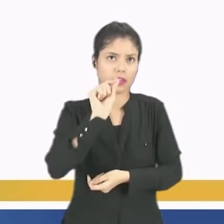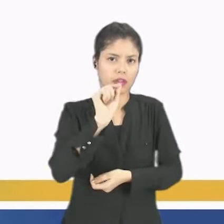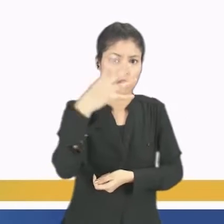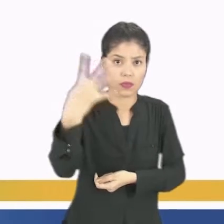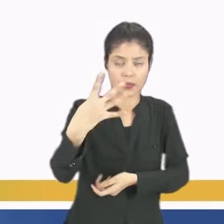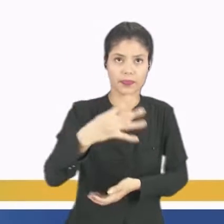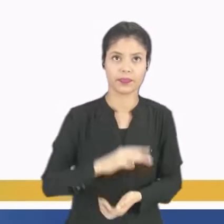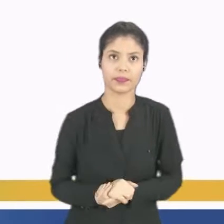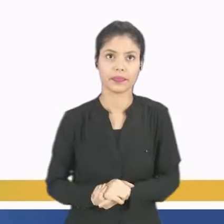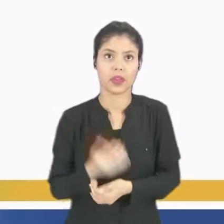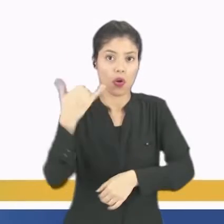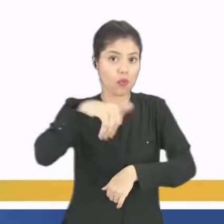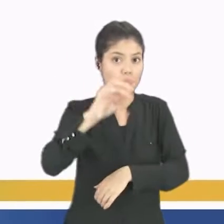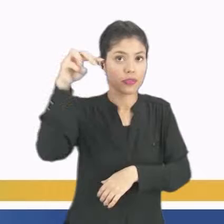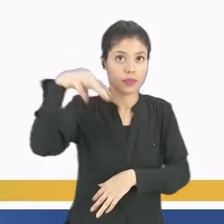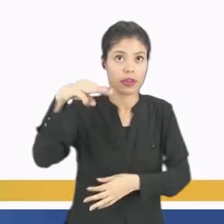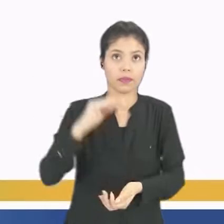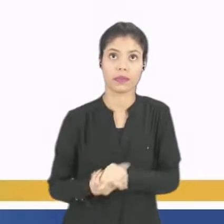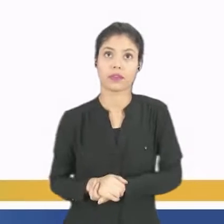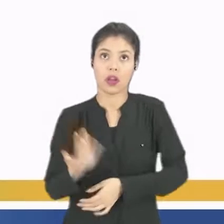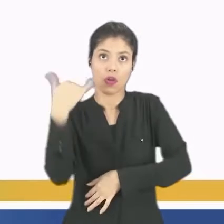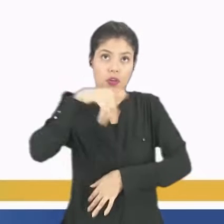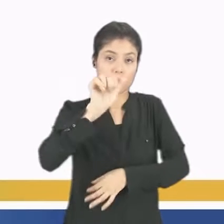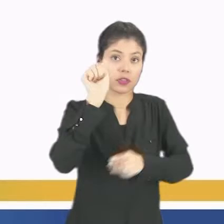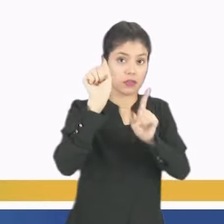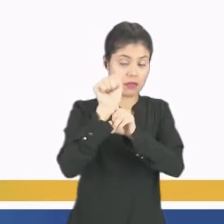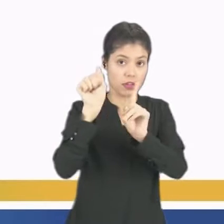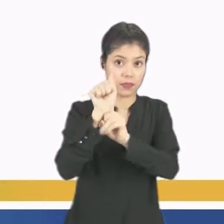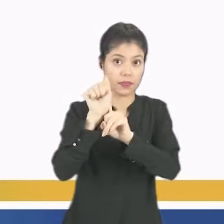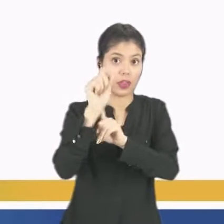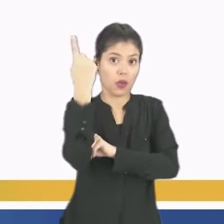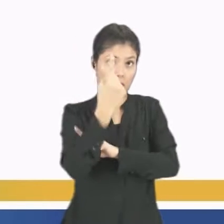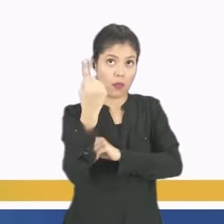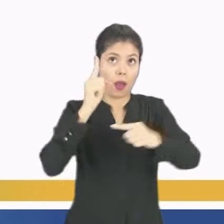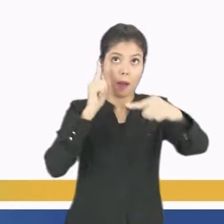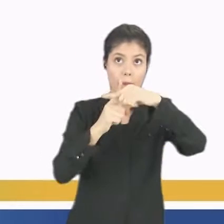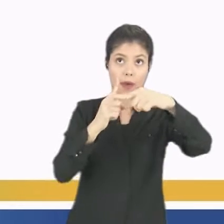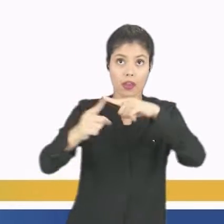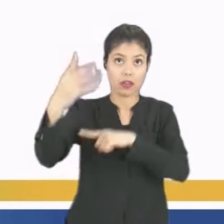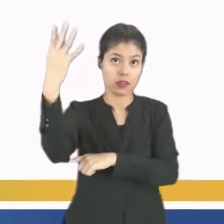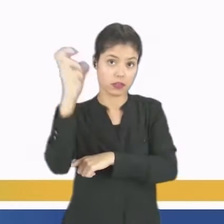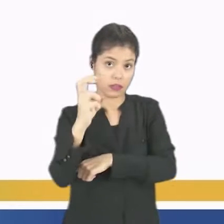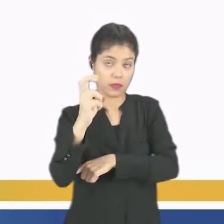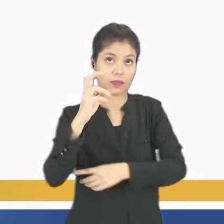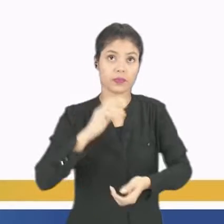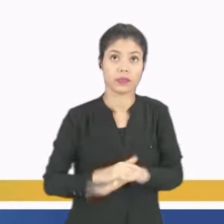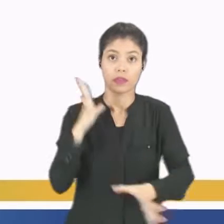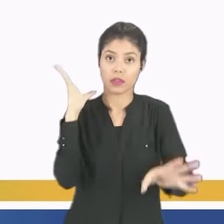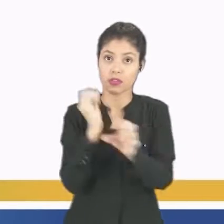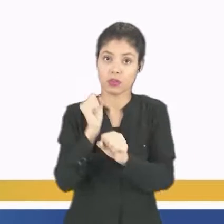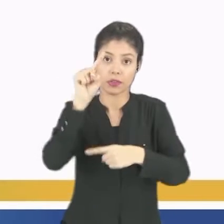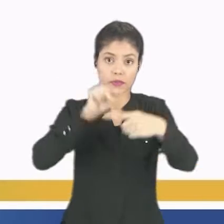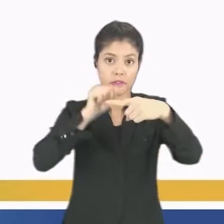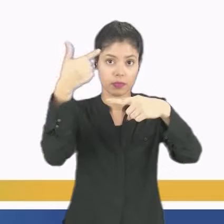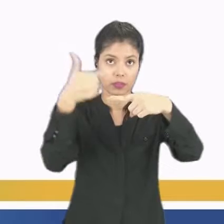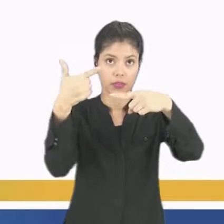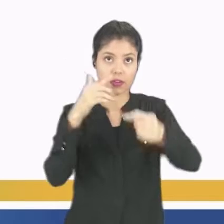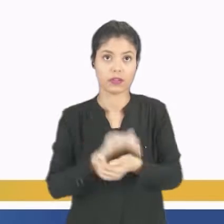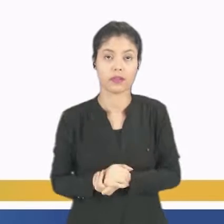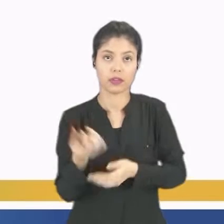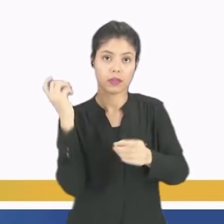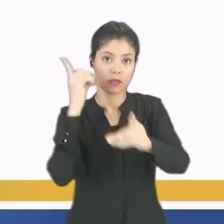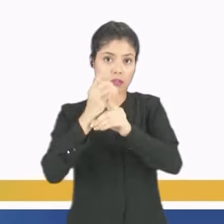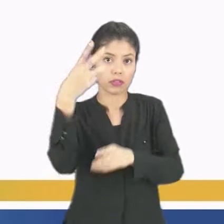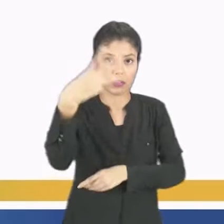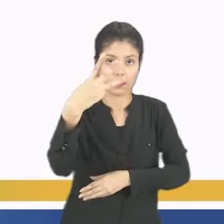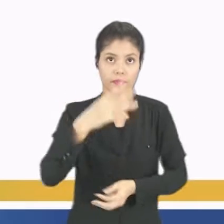XM é 4. O YM é o YA, que é 1, mais o YB, que é 5. Soma, divide por 2, eu